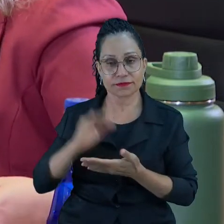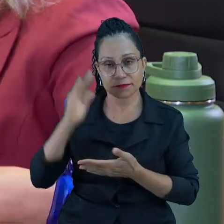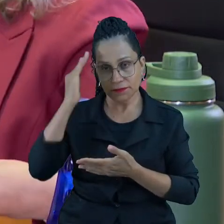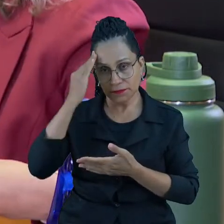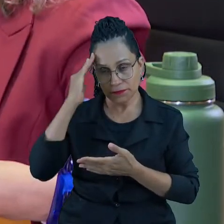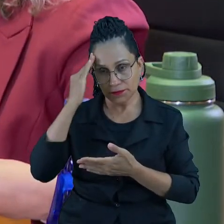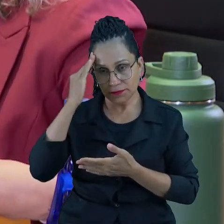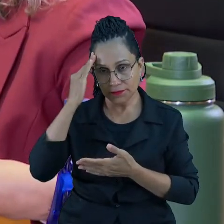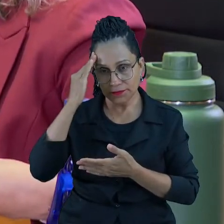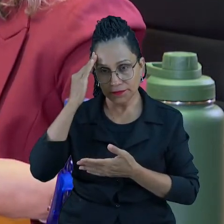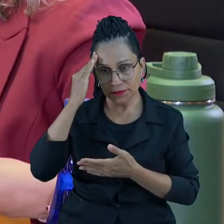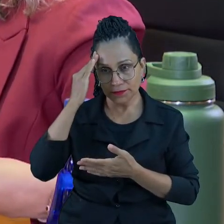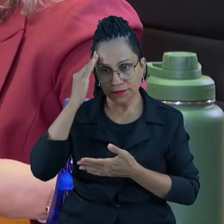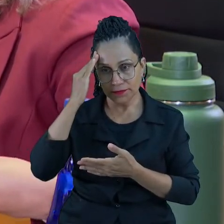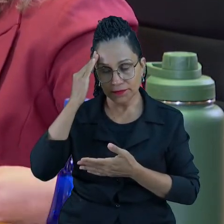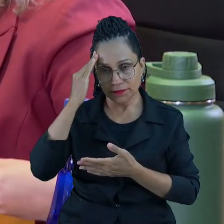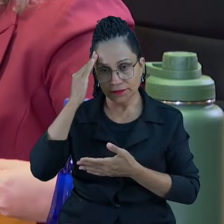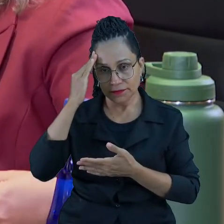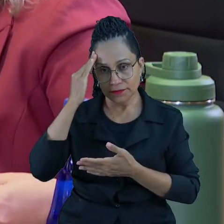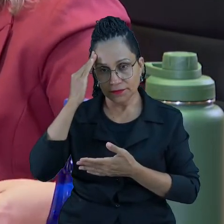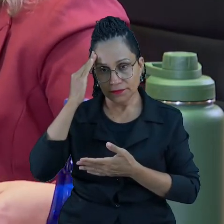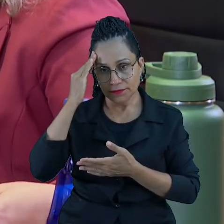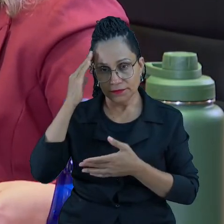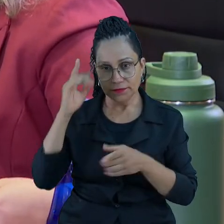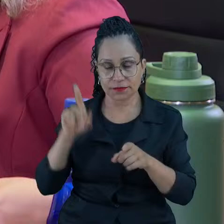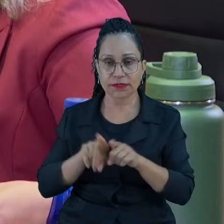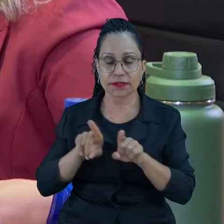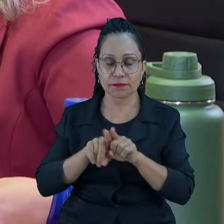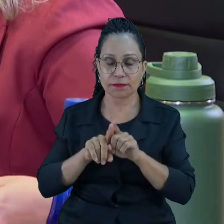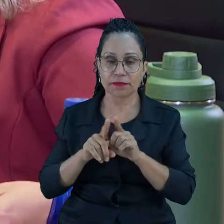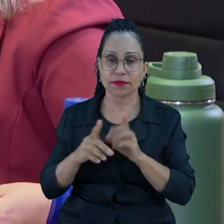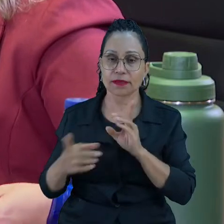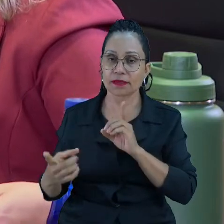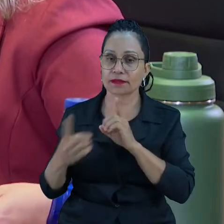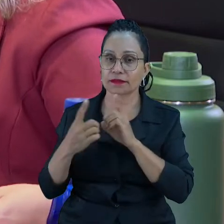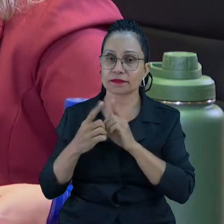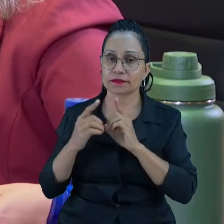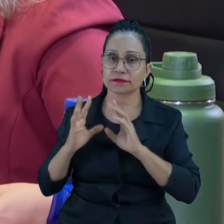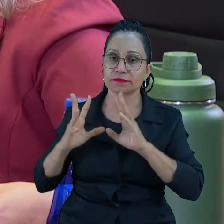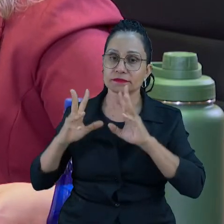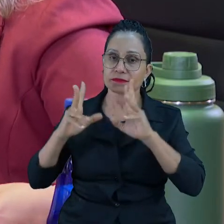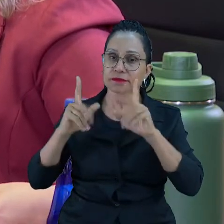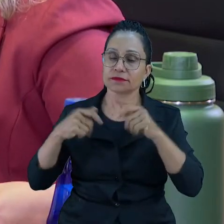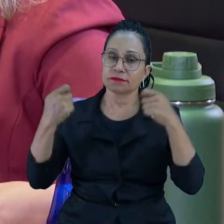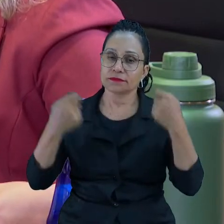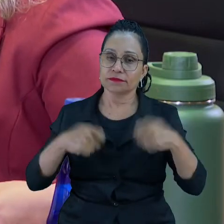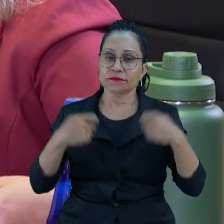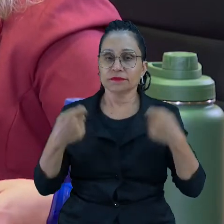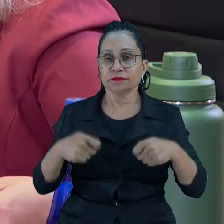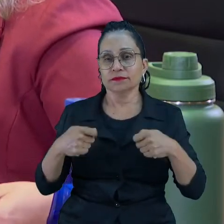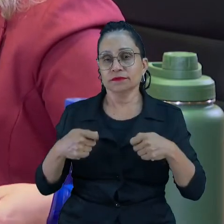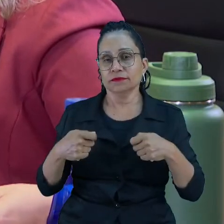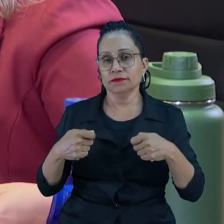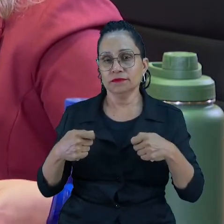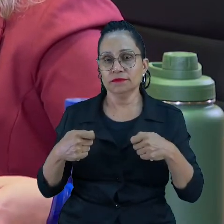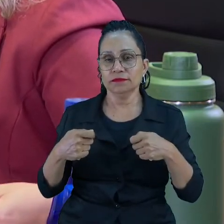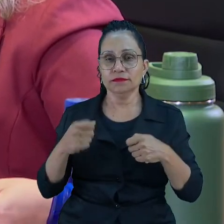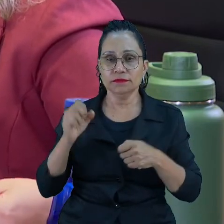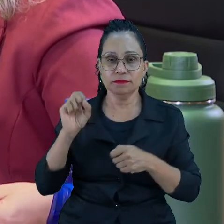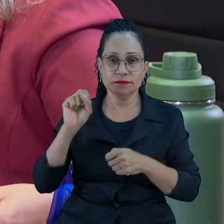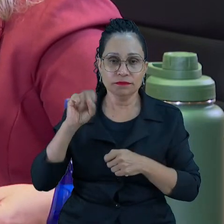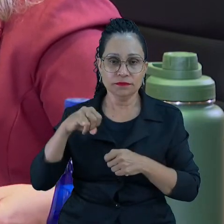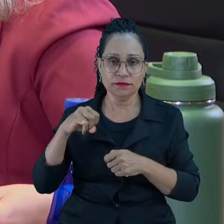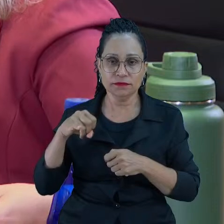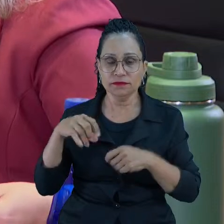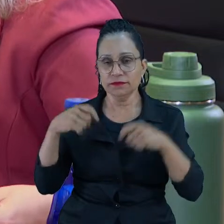entendeu e irá atender a todas que precisarem, caso algum dia isso